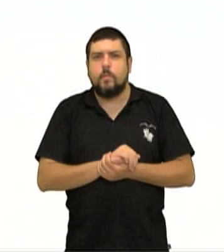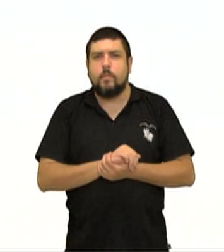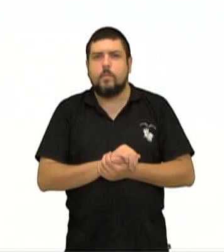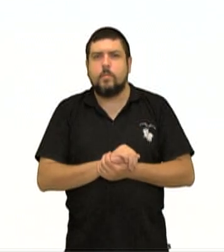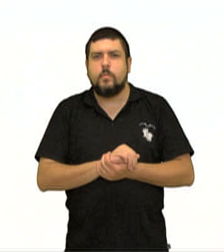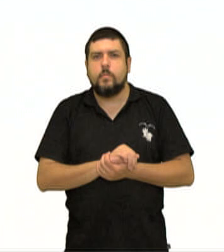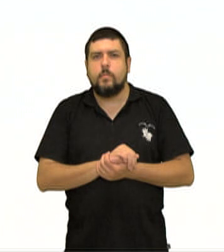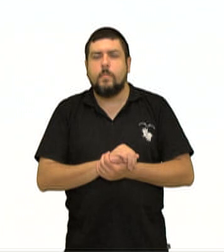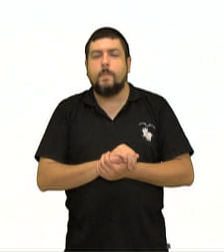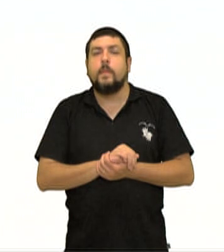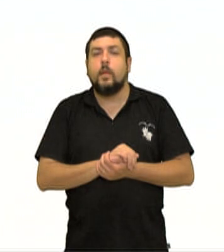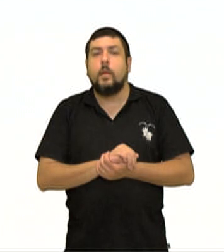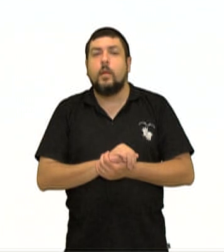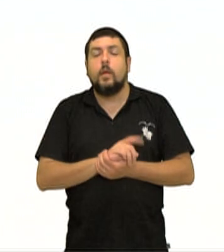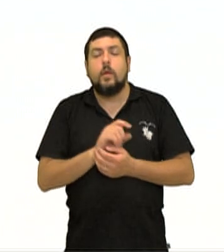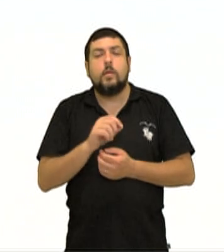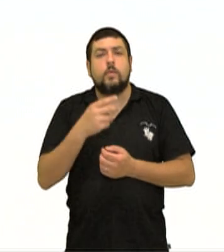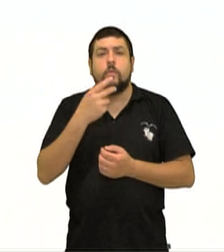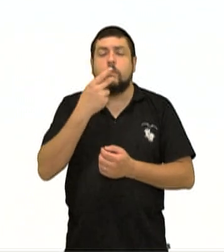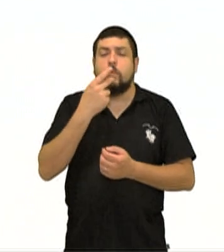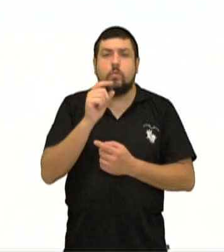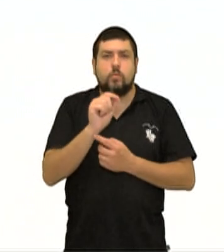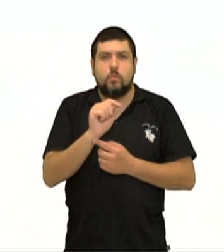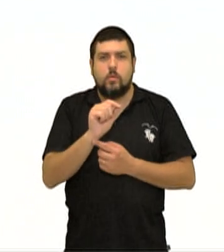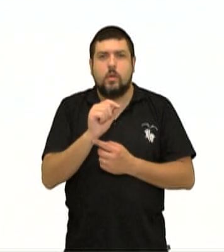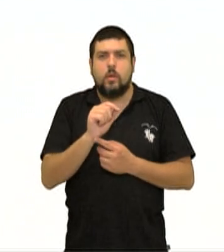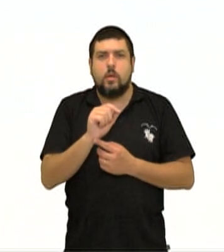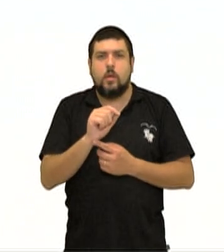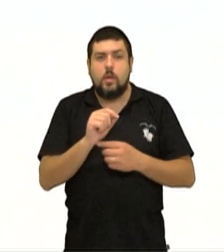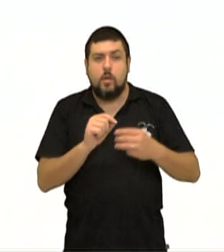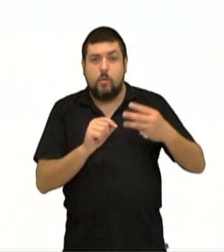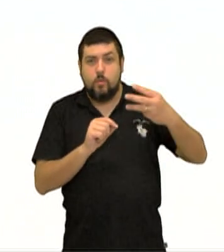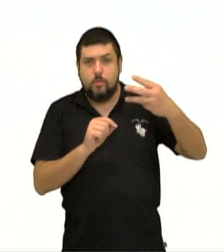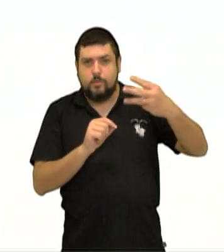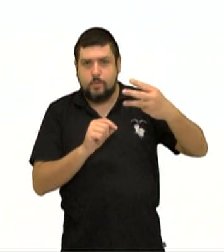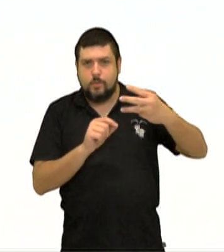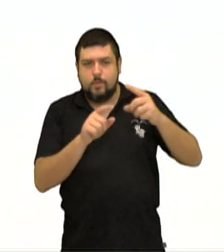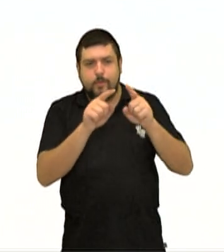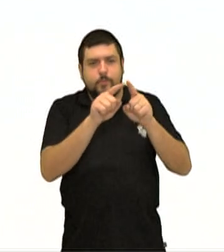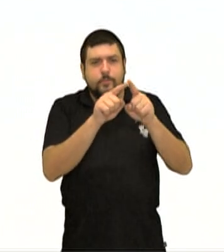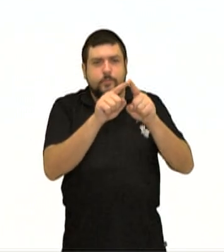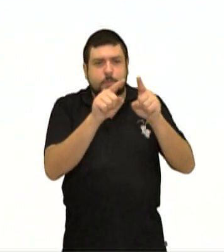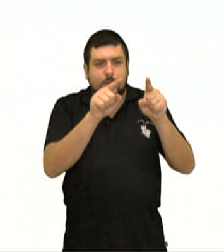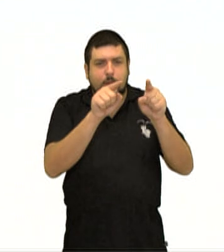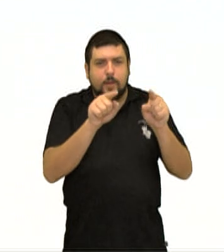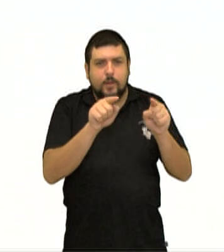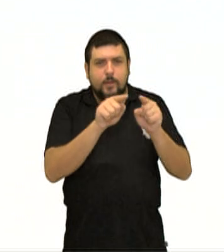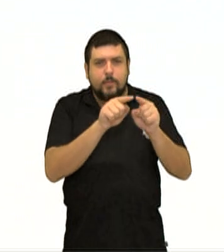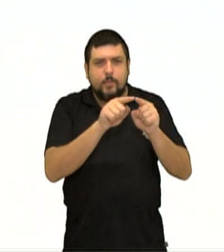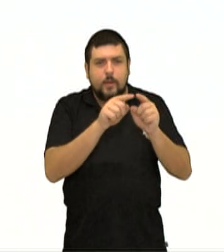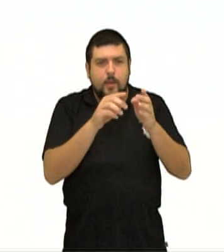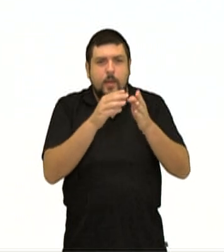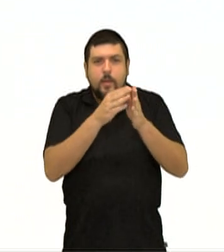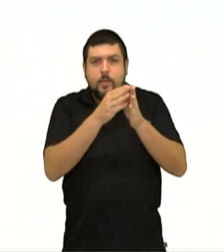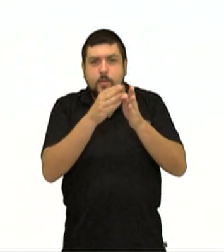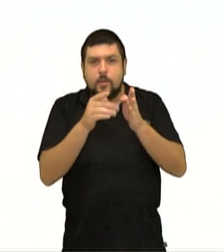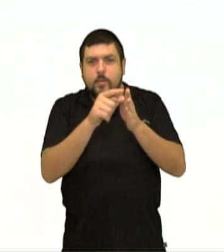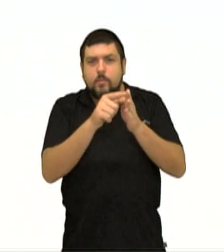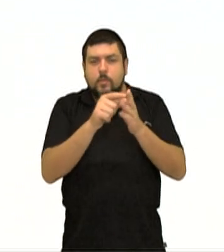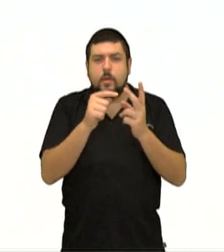o exercício nos falou? Falou que o terceiro quadrado, o último, tem lado igual à